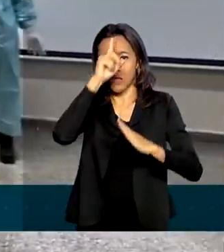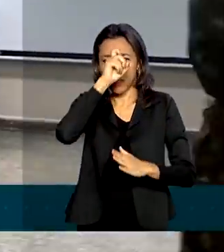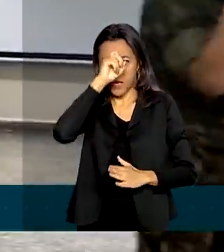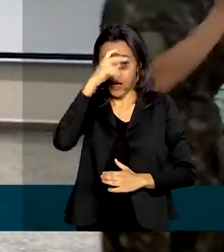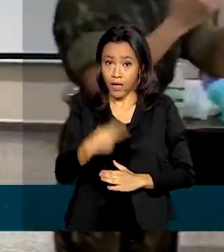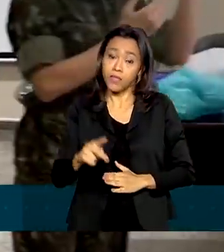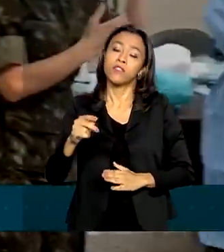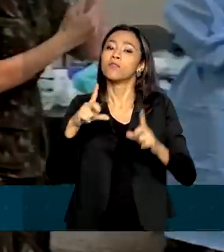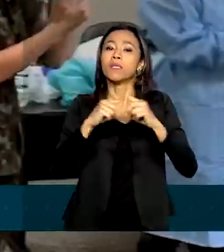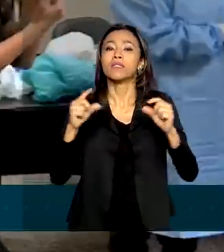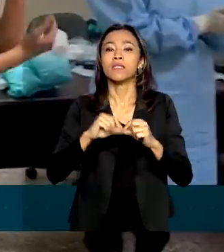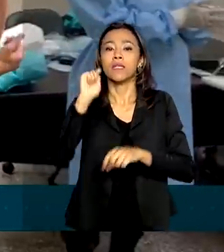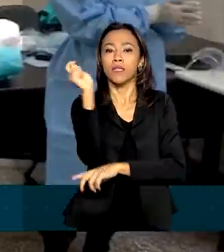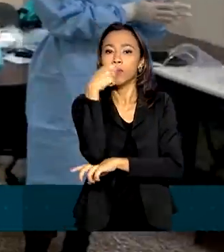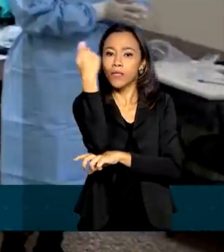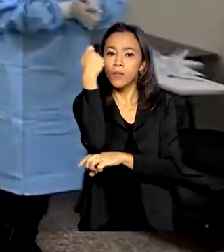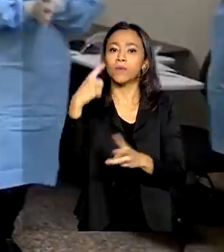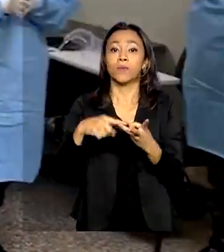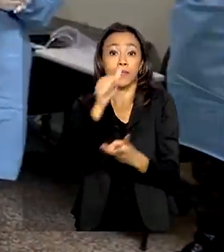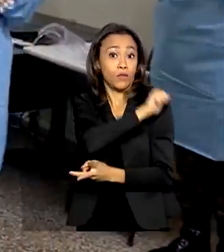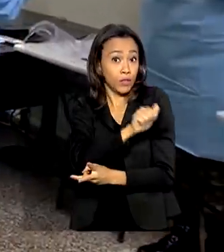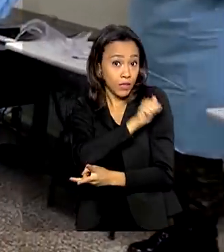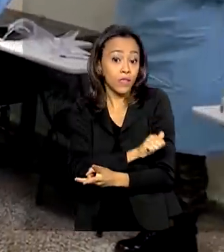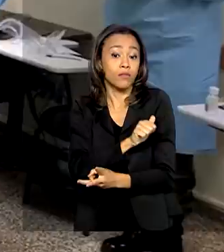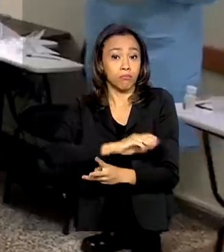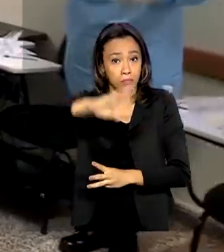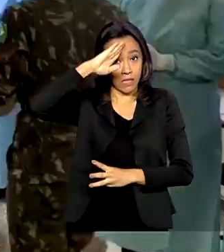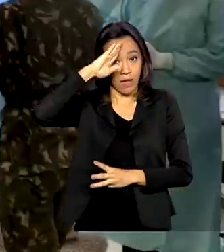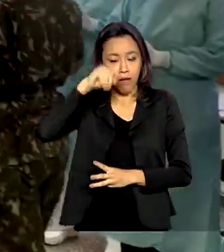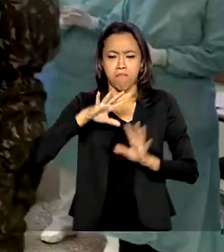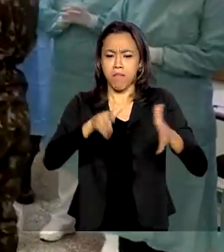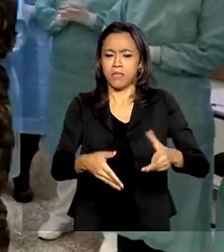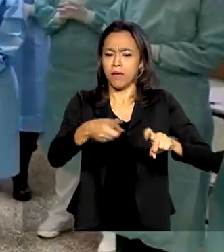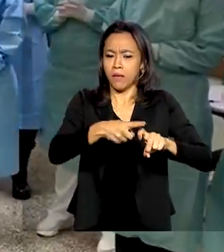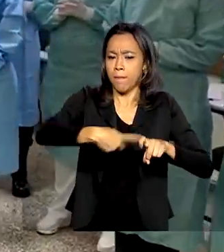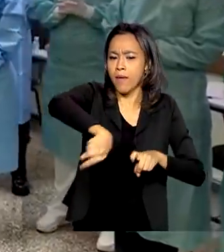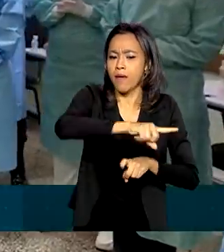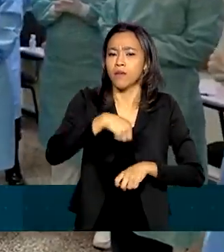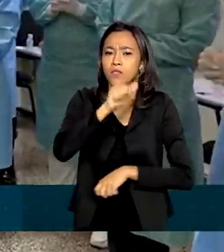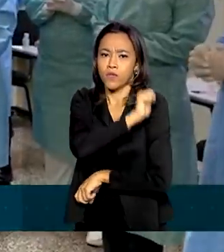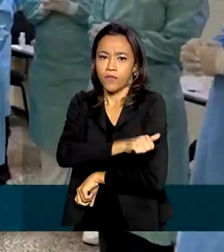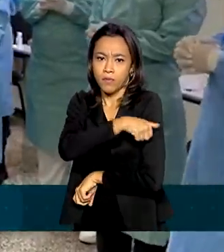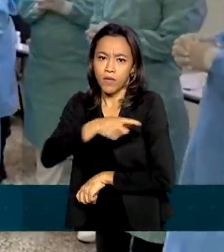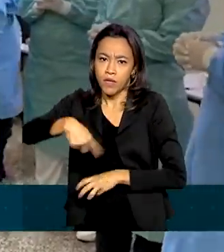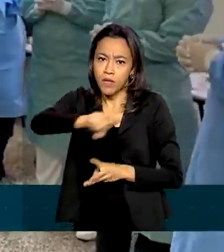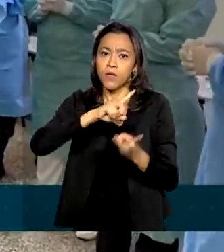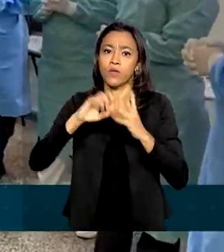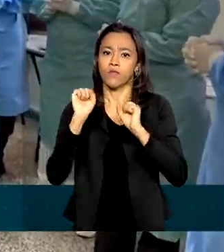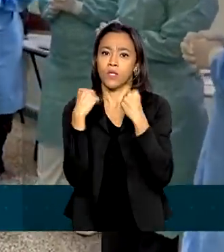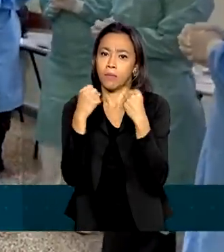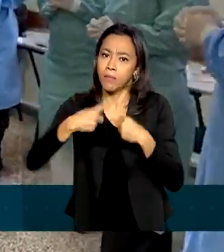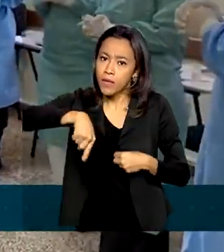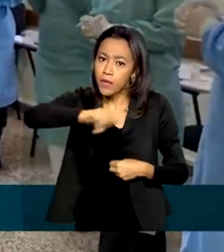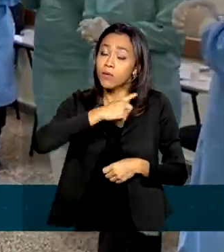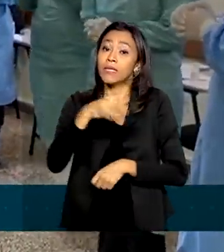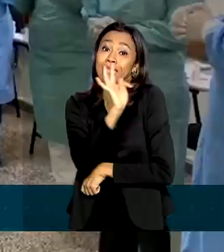Brasília, Rio Grande do Sul e Rio de Janeiro. Participam médicos, enfermeiros, fisioterapeutas e técnicos